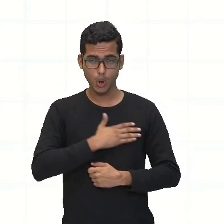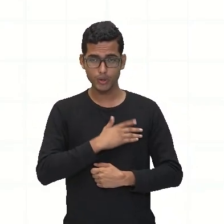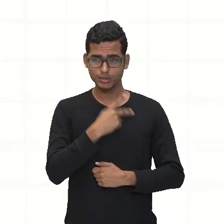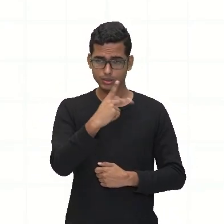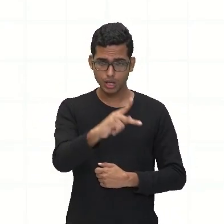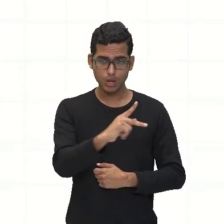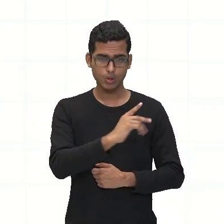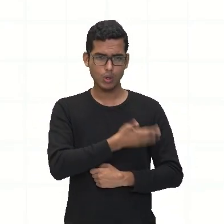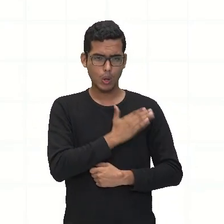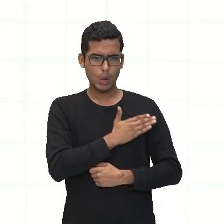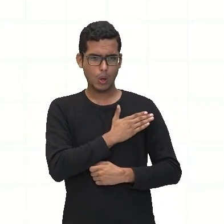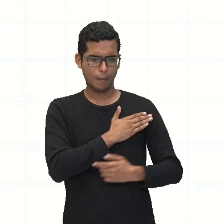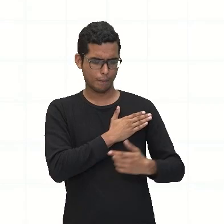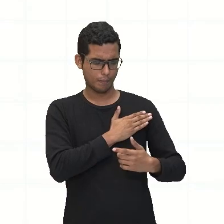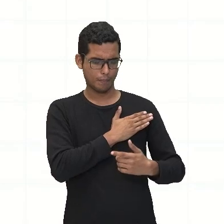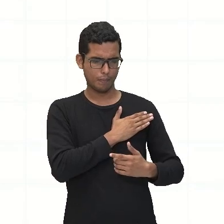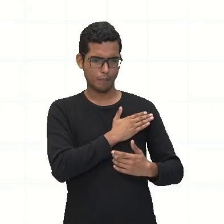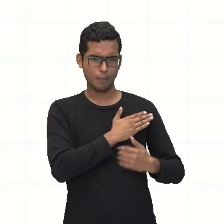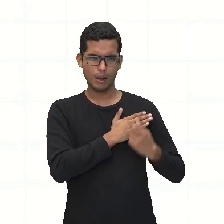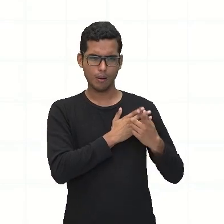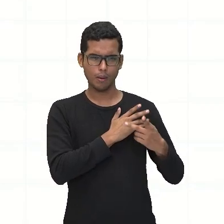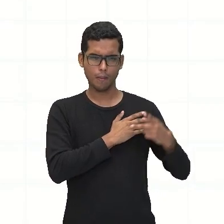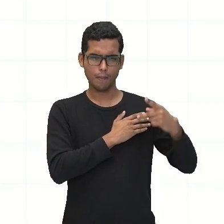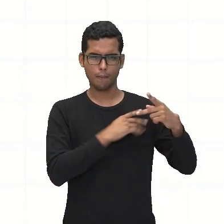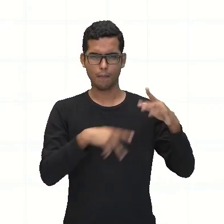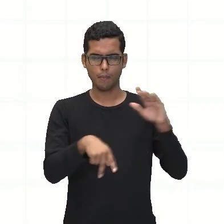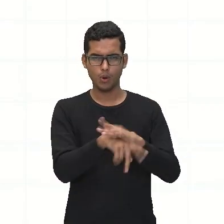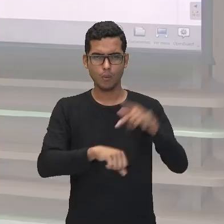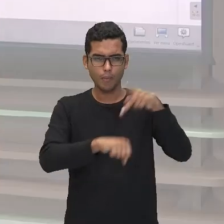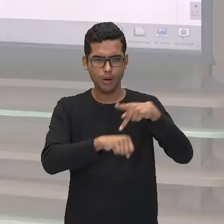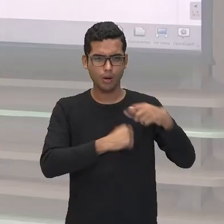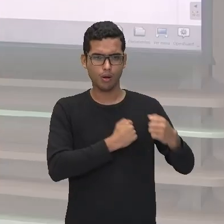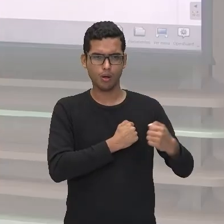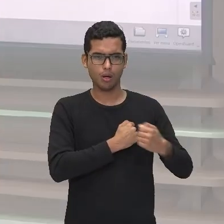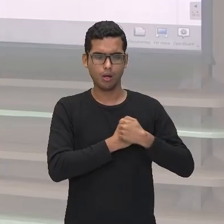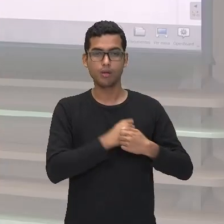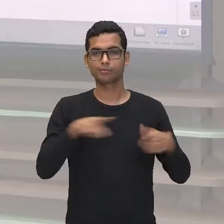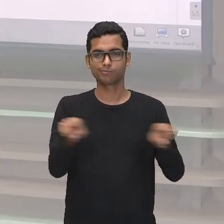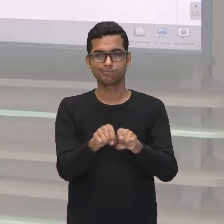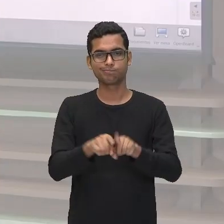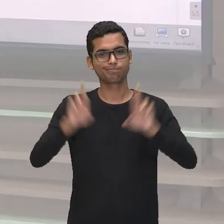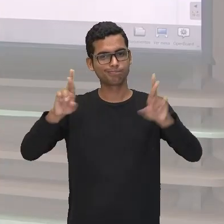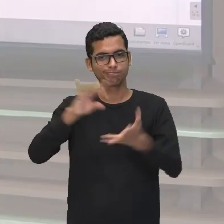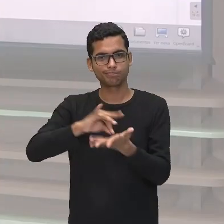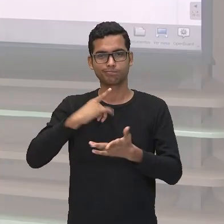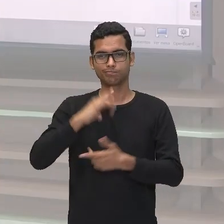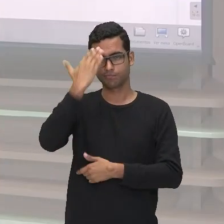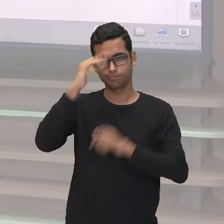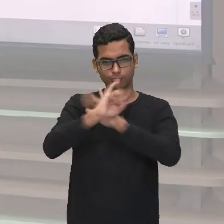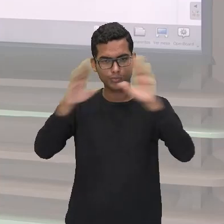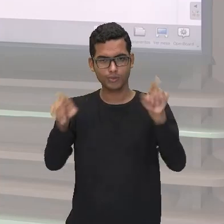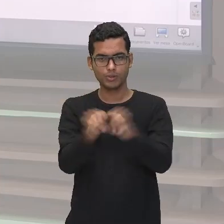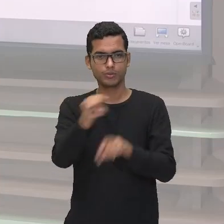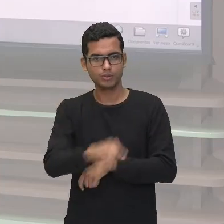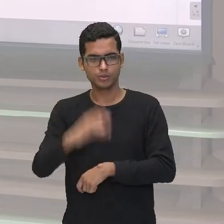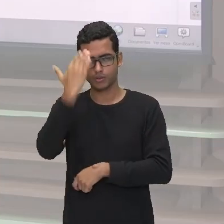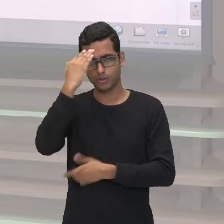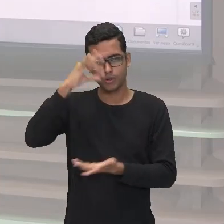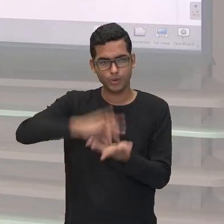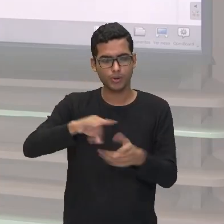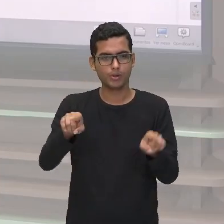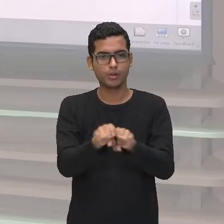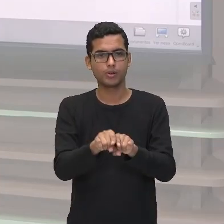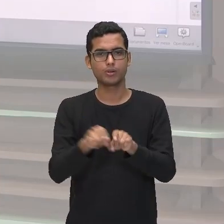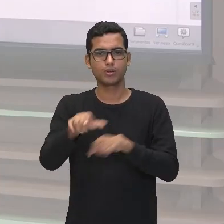pedra. Isso ficou claro para vocês, meus queridos? Esperamos, então, que tenha ficado bem claro para você